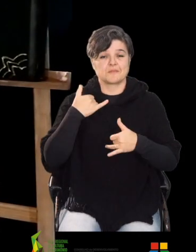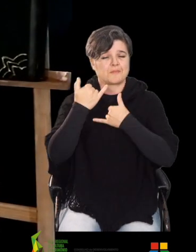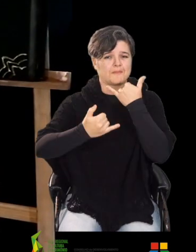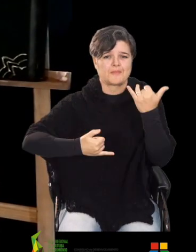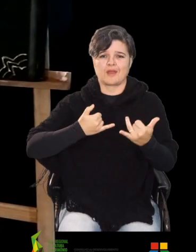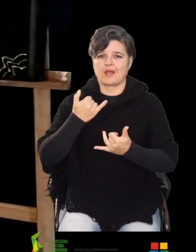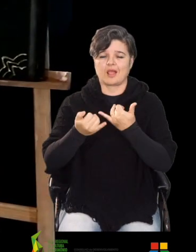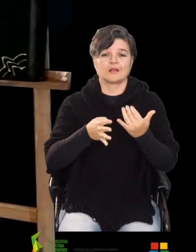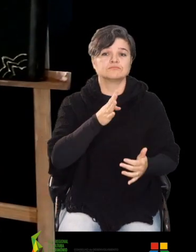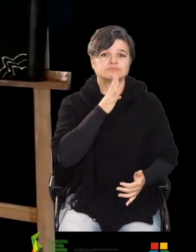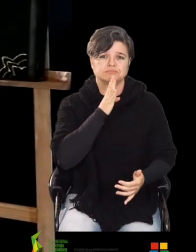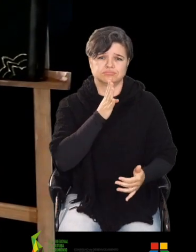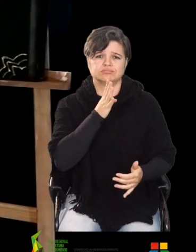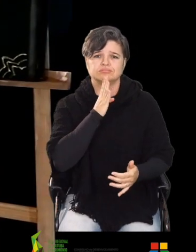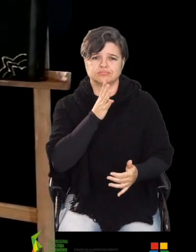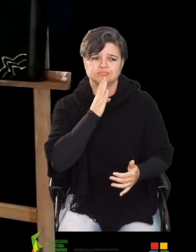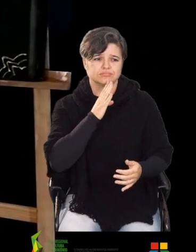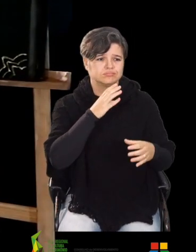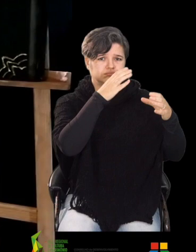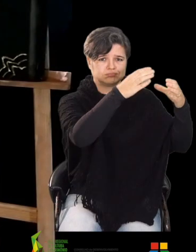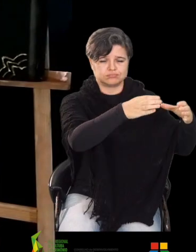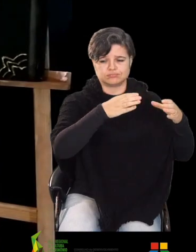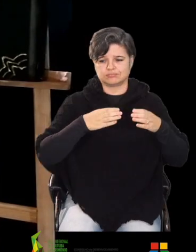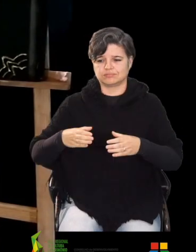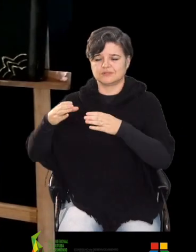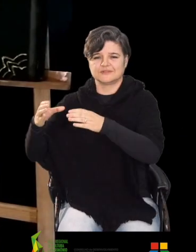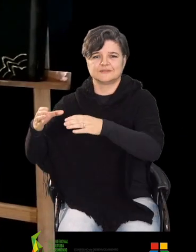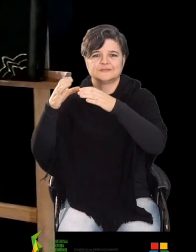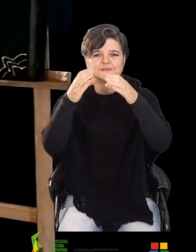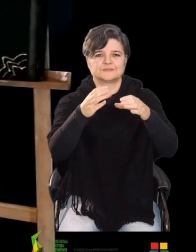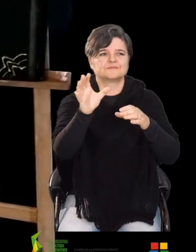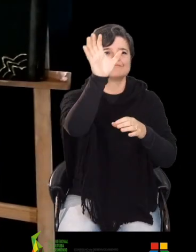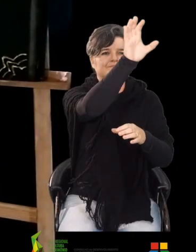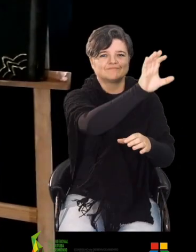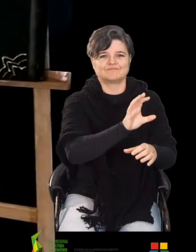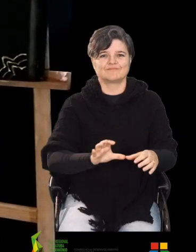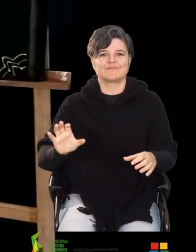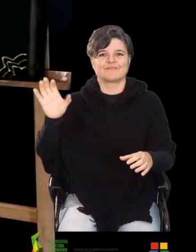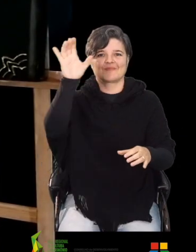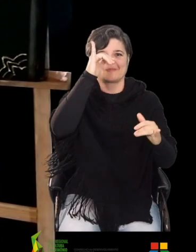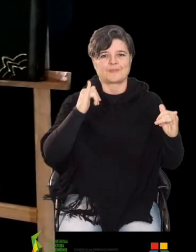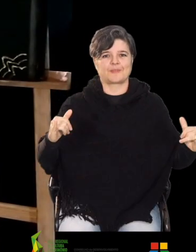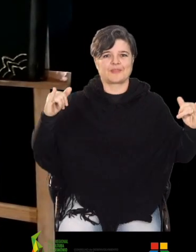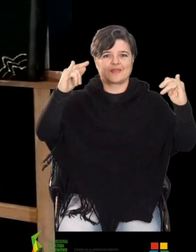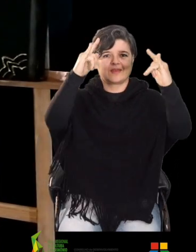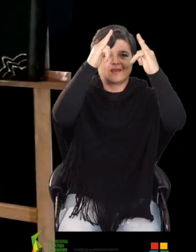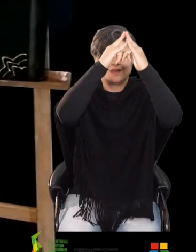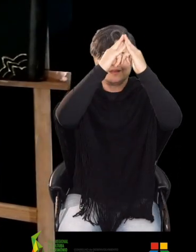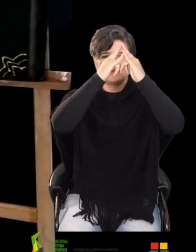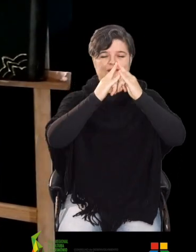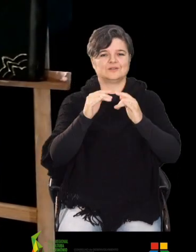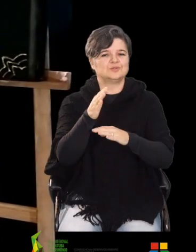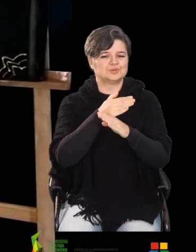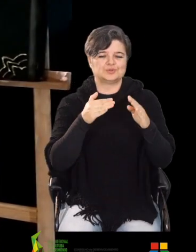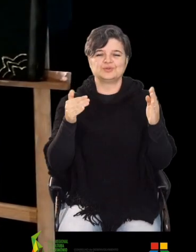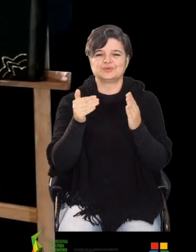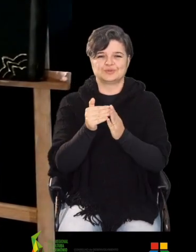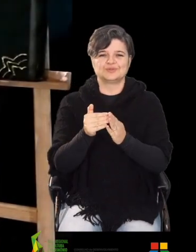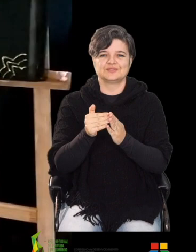conhecendo vários lugares por todos os reinos que passavam elas